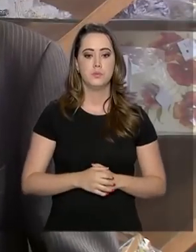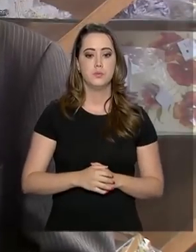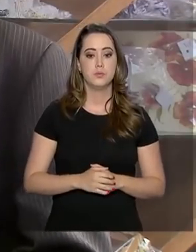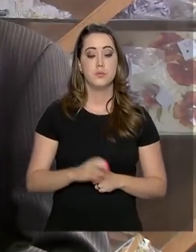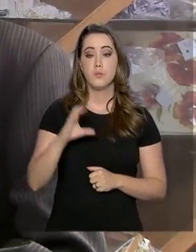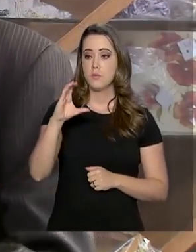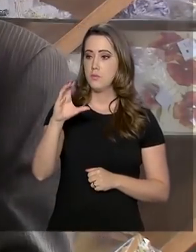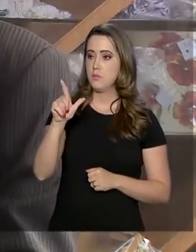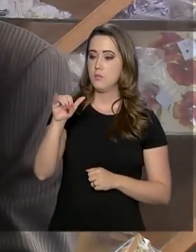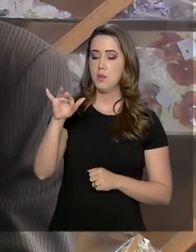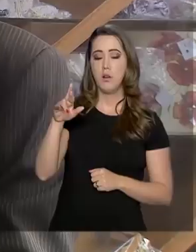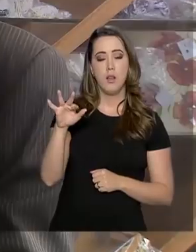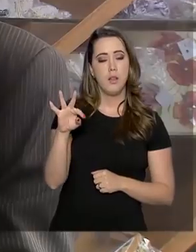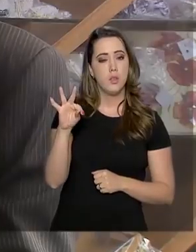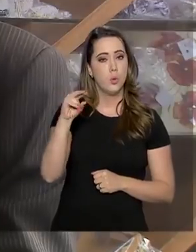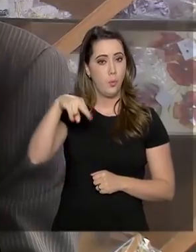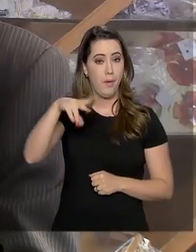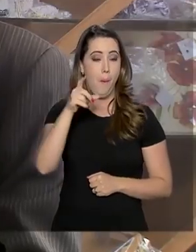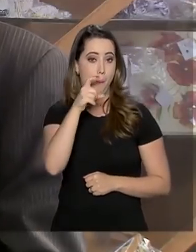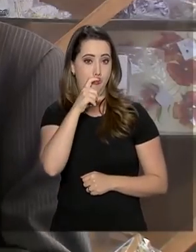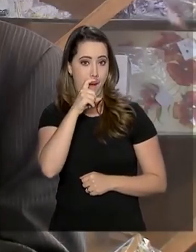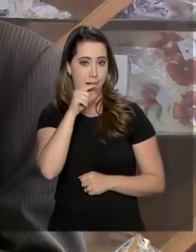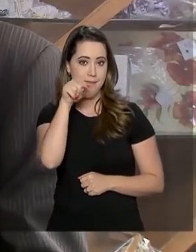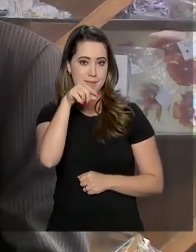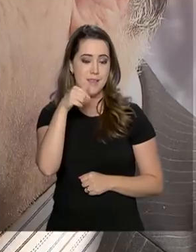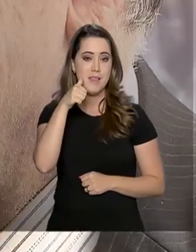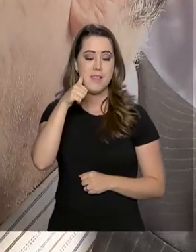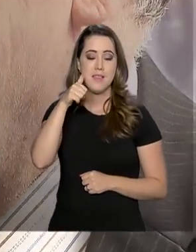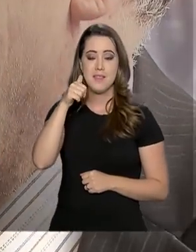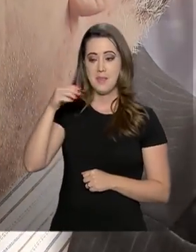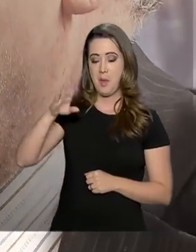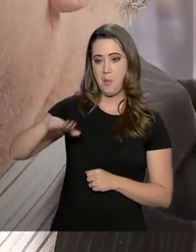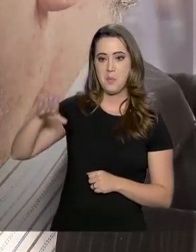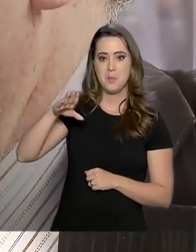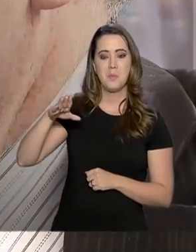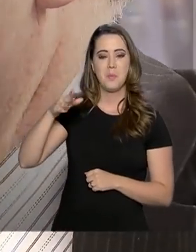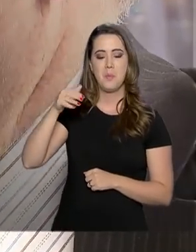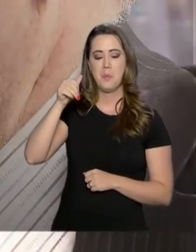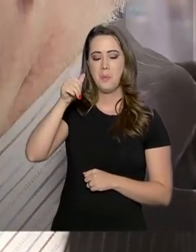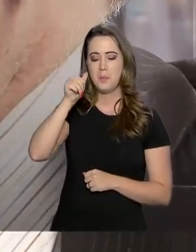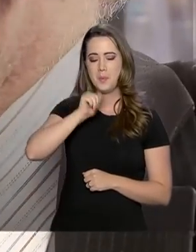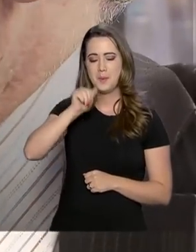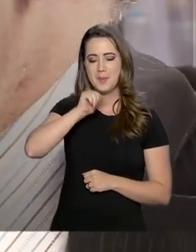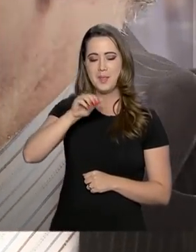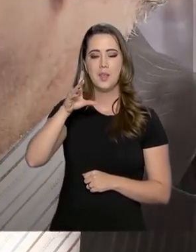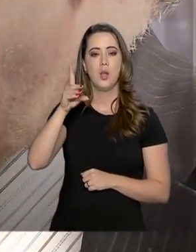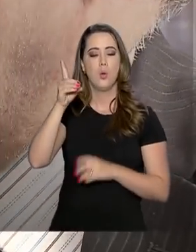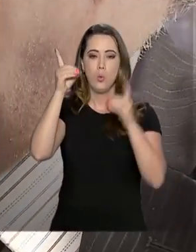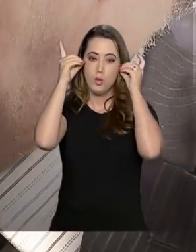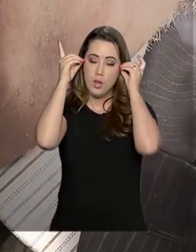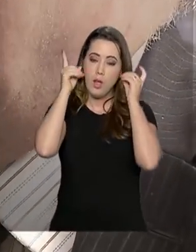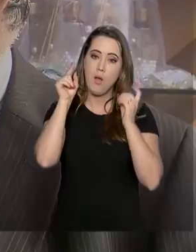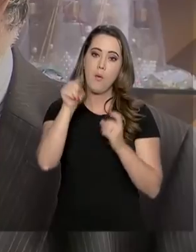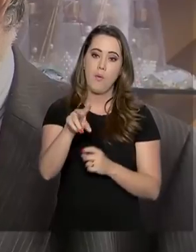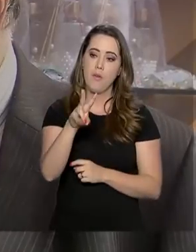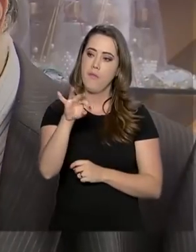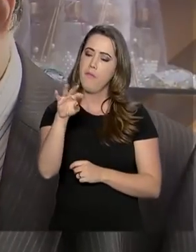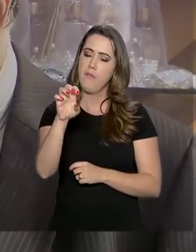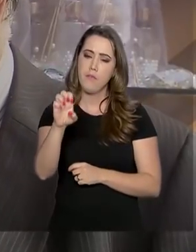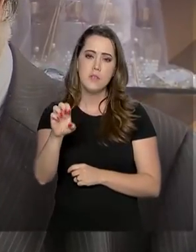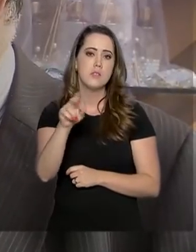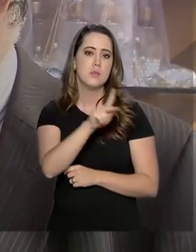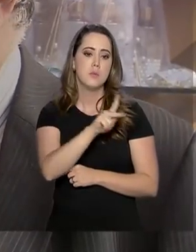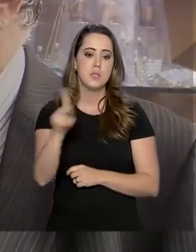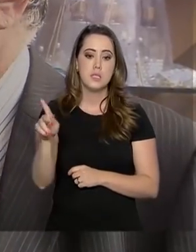Aguiar, o pai da Mariana, que conhecemos no início da reportagem, é vice-presidente da ANTARE, a Associação de Mães, Pais,